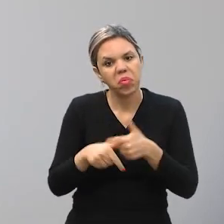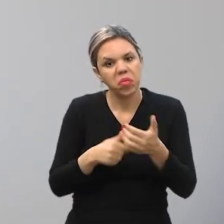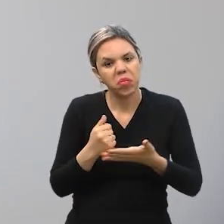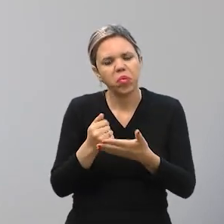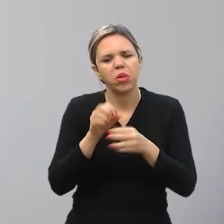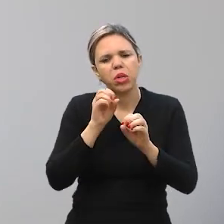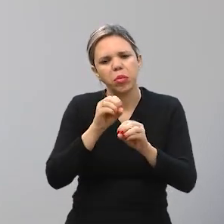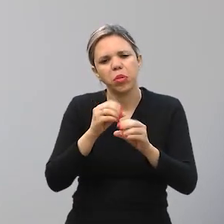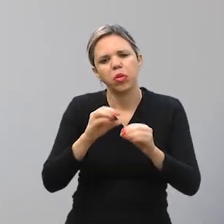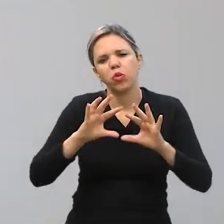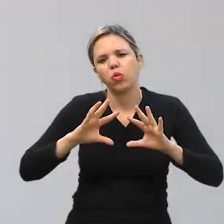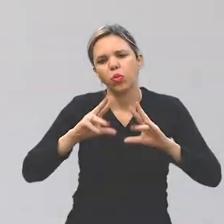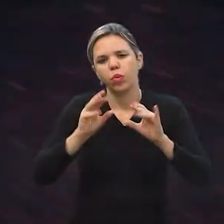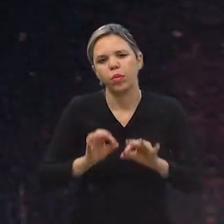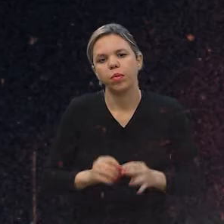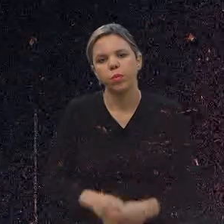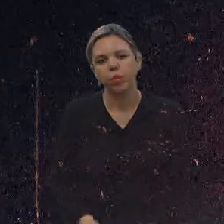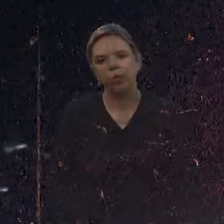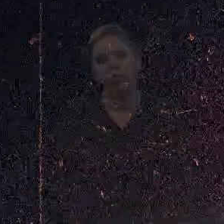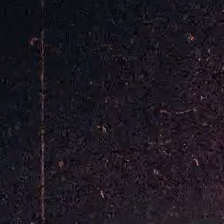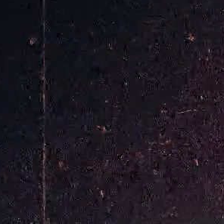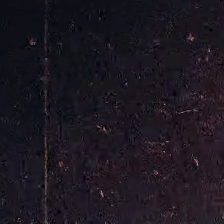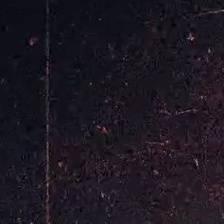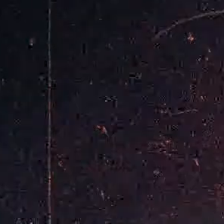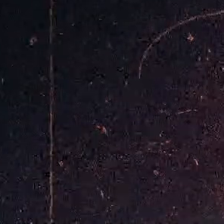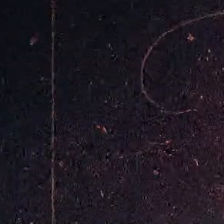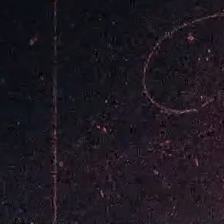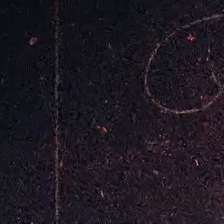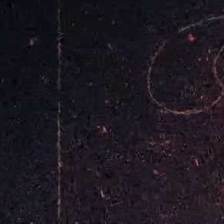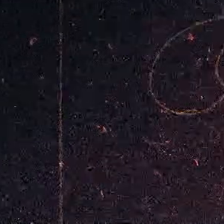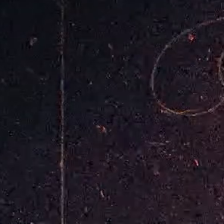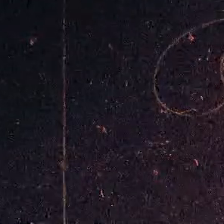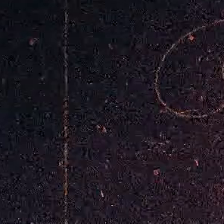aí me ensinou tudo direitinho.